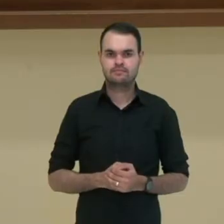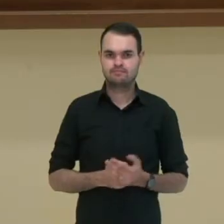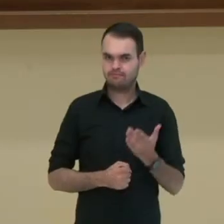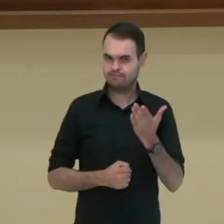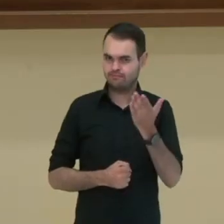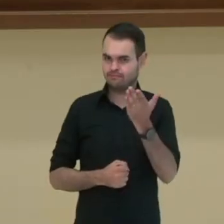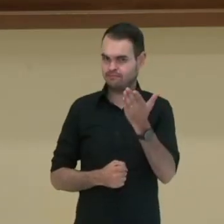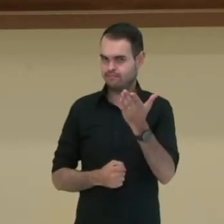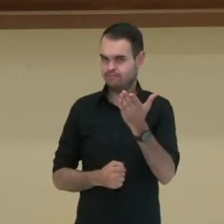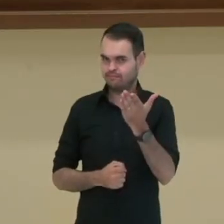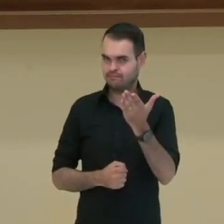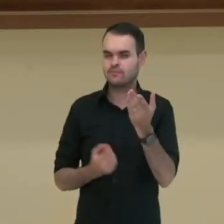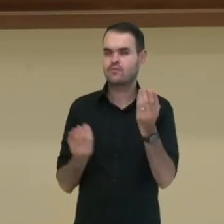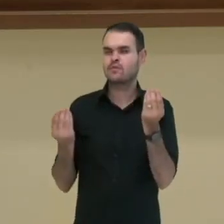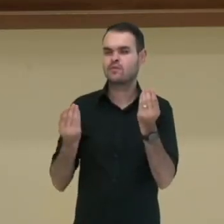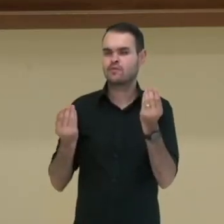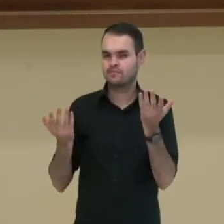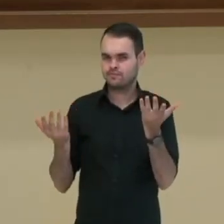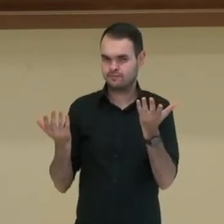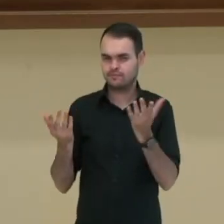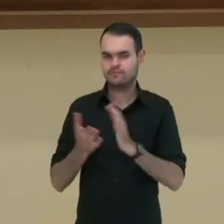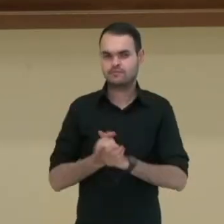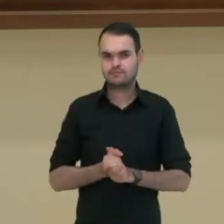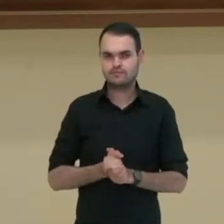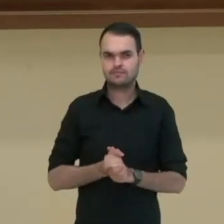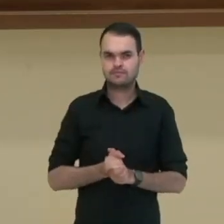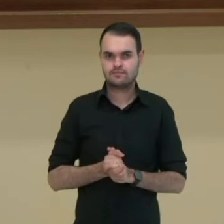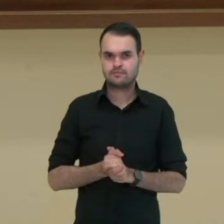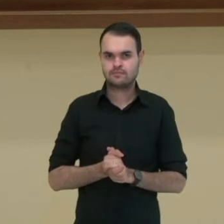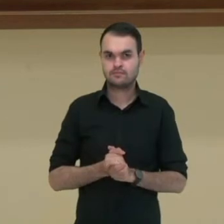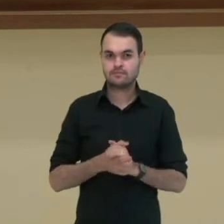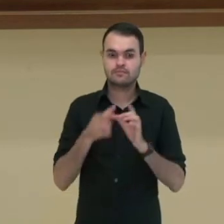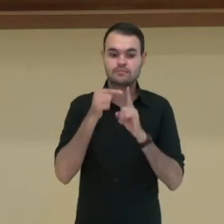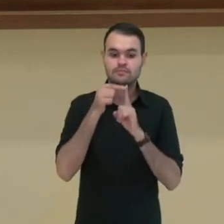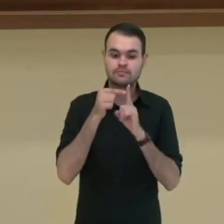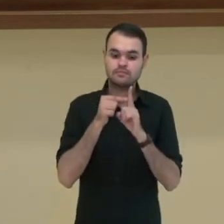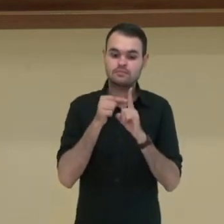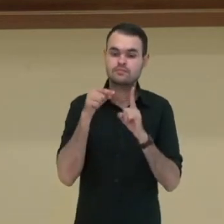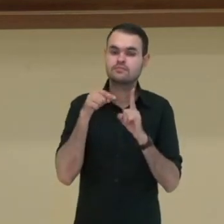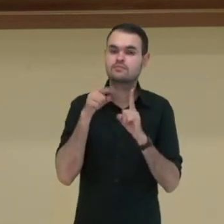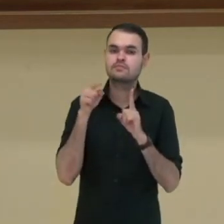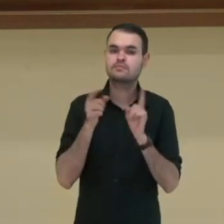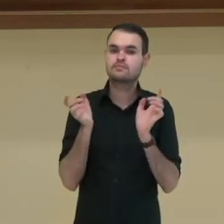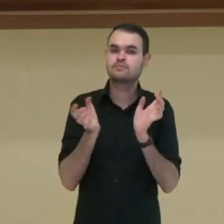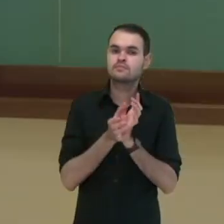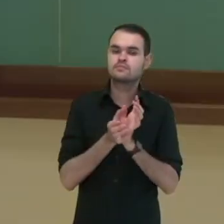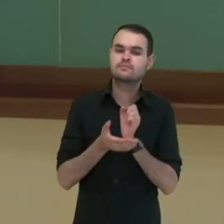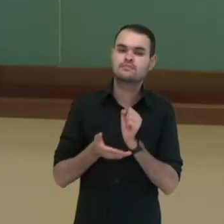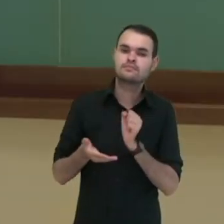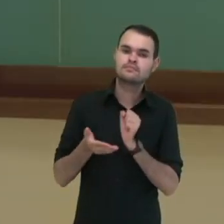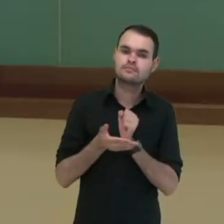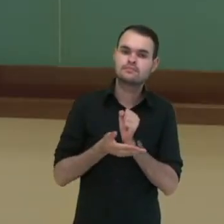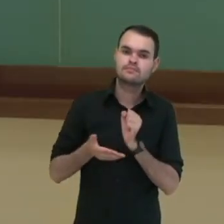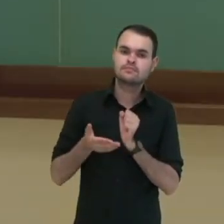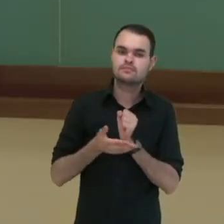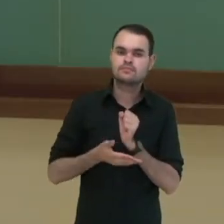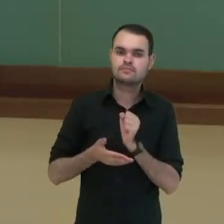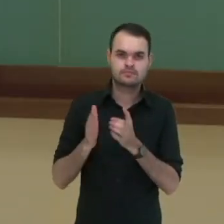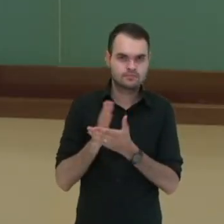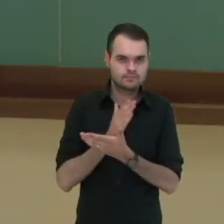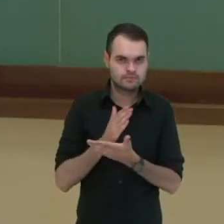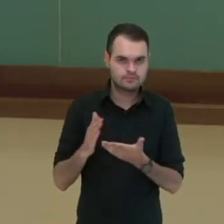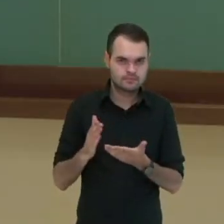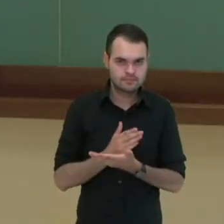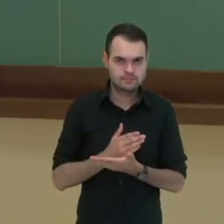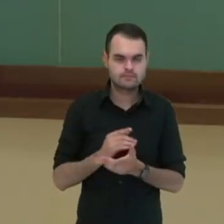E aí, minha gente, como que foi aí? A espécie é a unidade básica de classificação dos seres vivos, ok? Quais